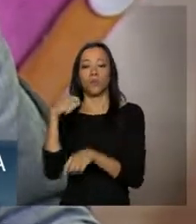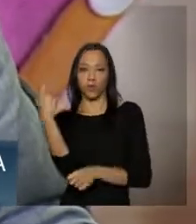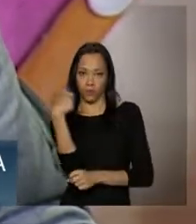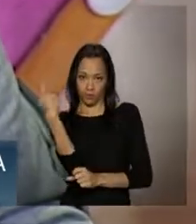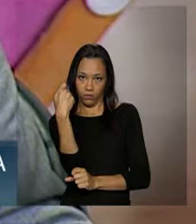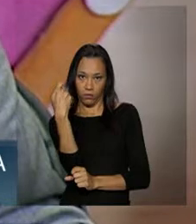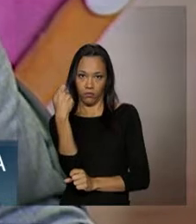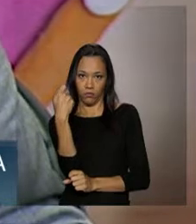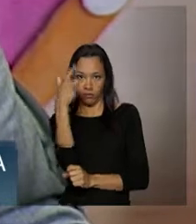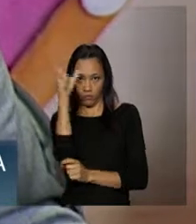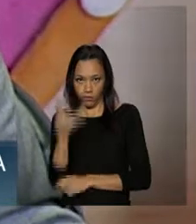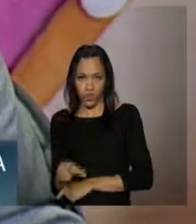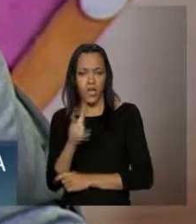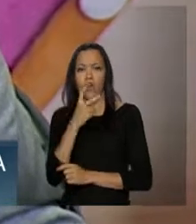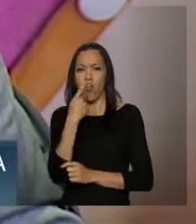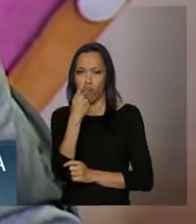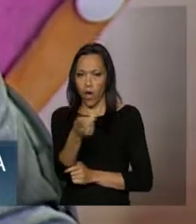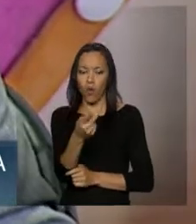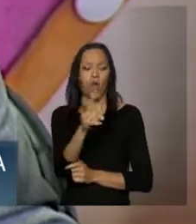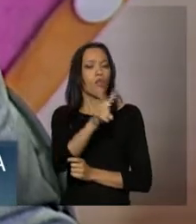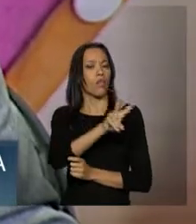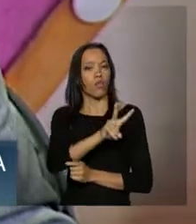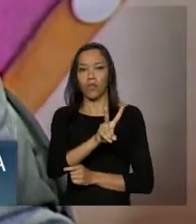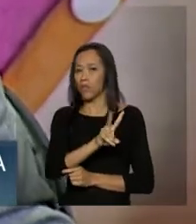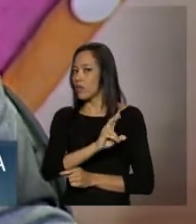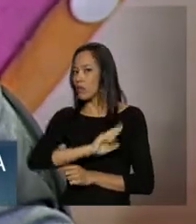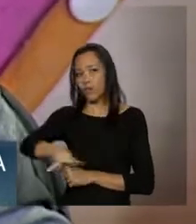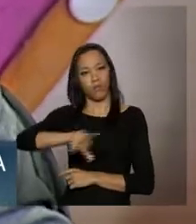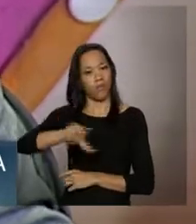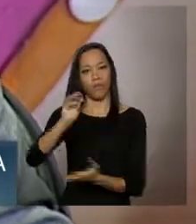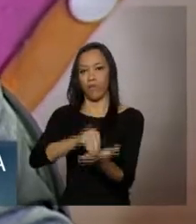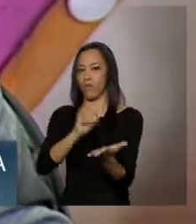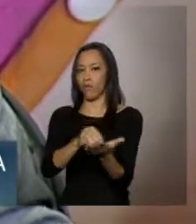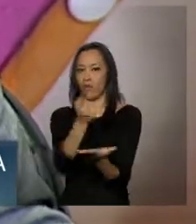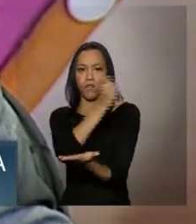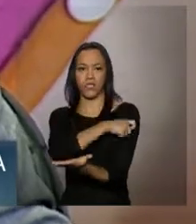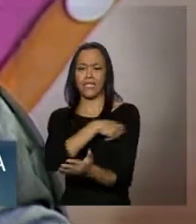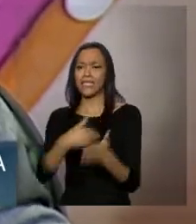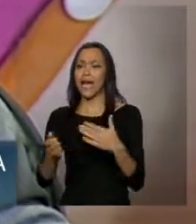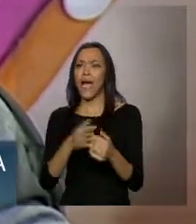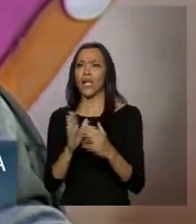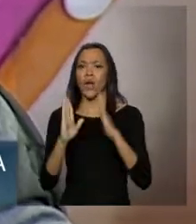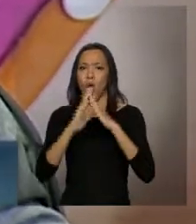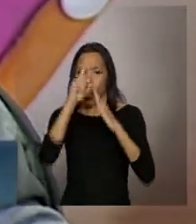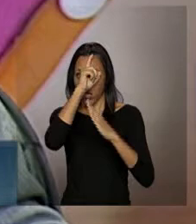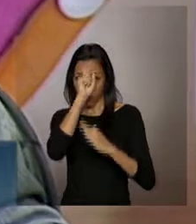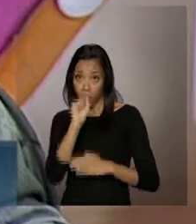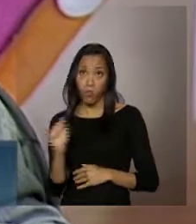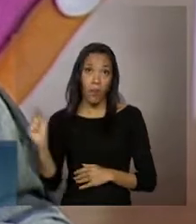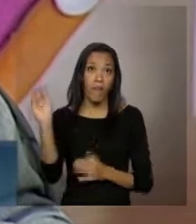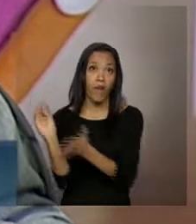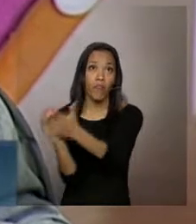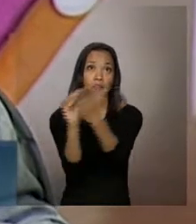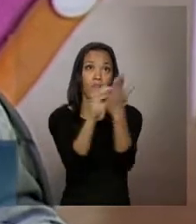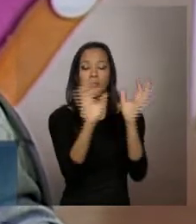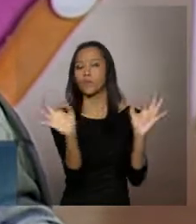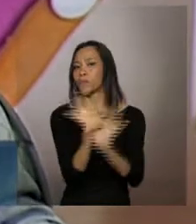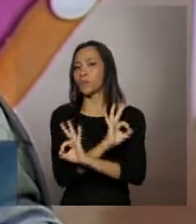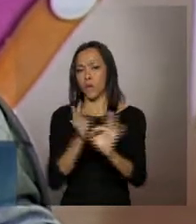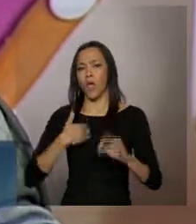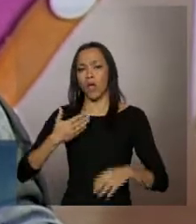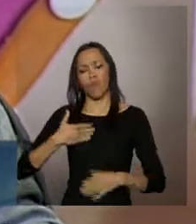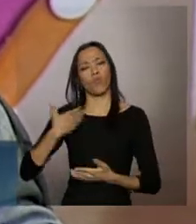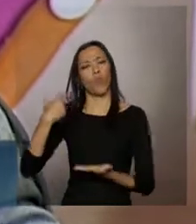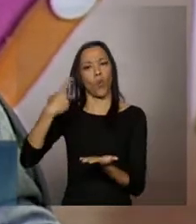gaúcho, não faltará vacina em nenhum posto de saúde. Esse é o compromisso do Ministério da Saúde, assim como não